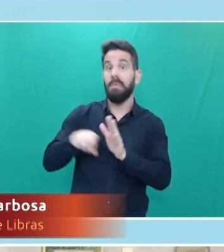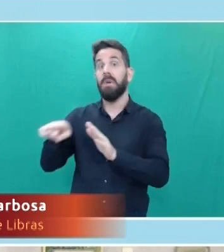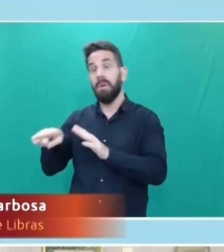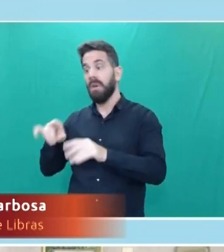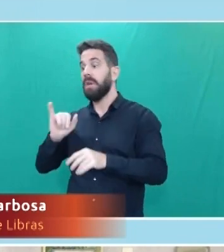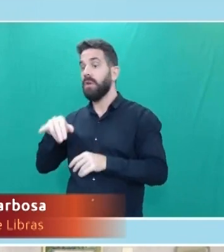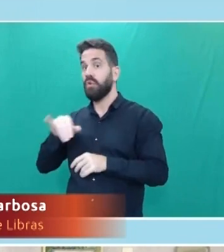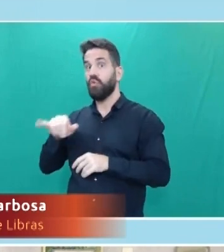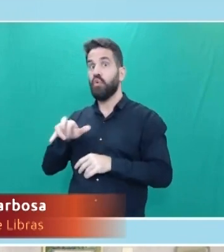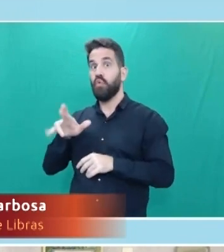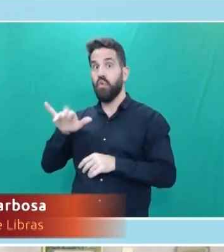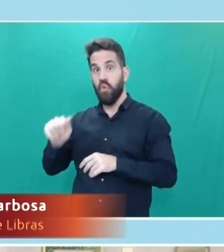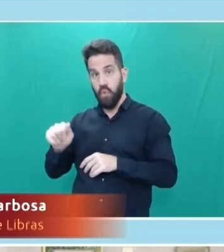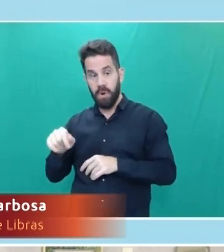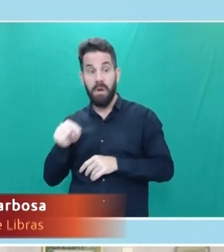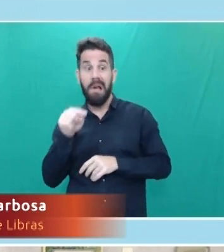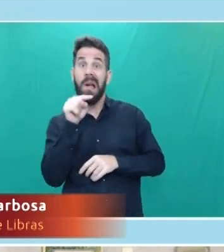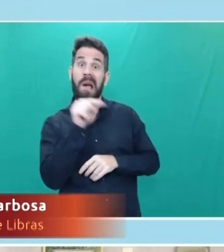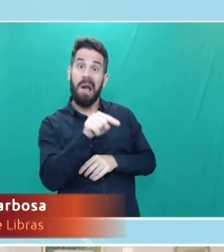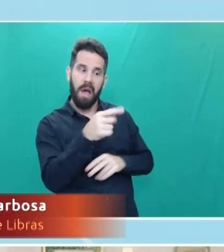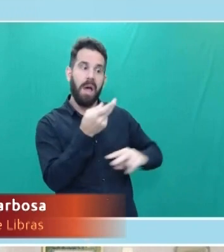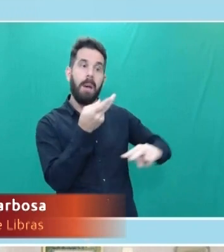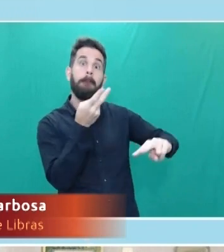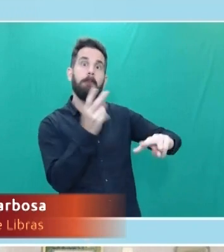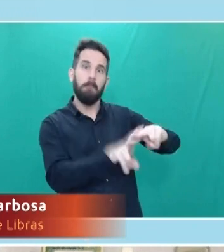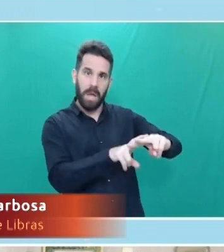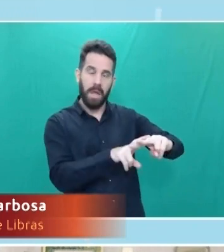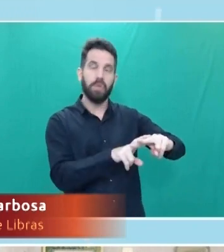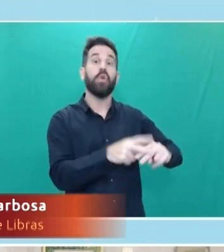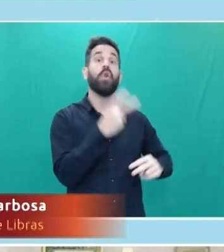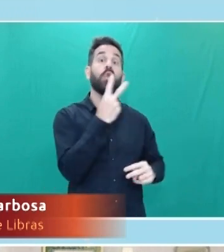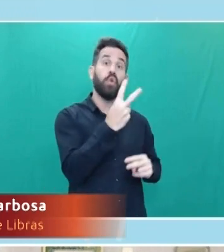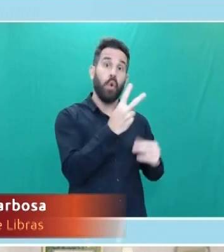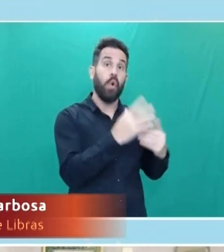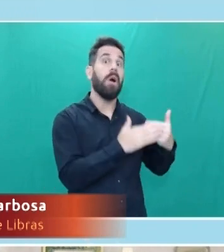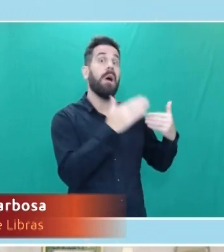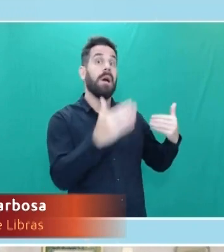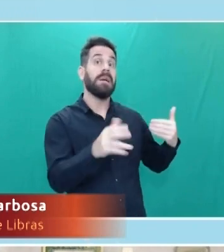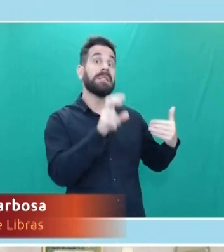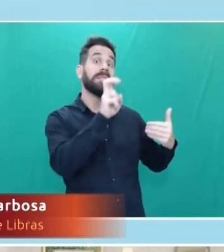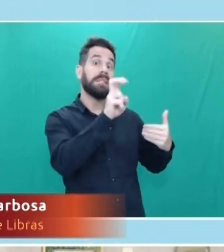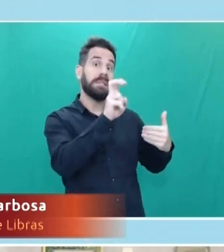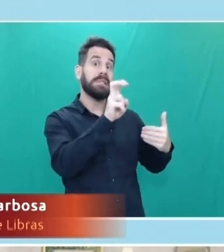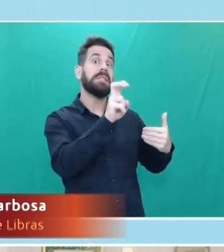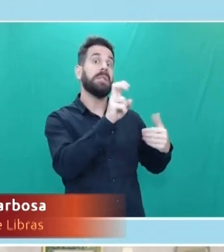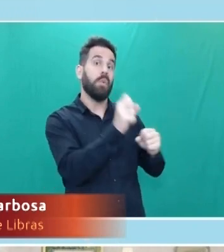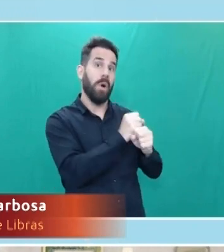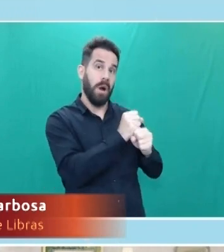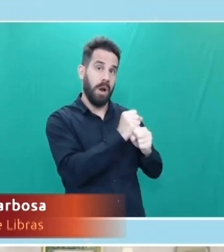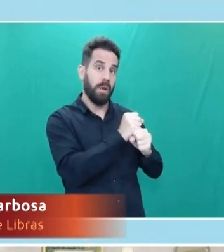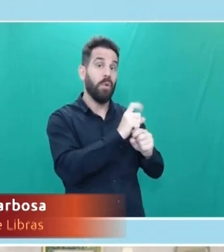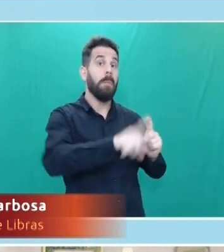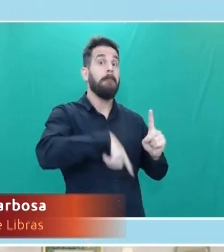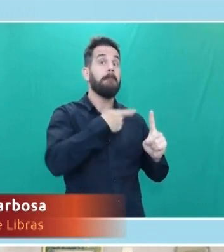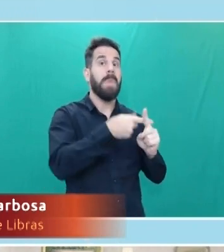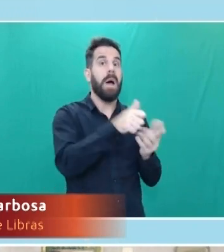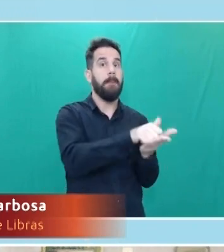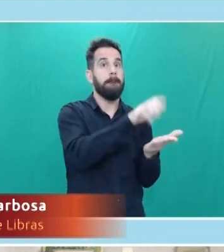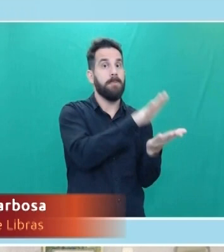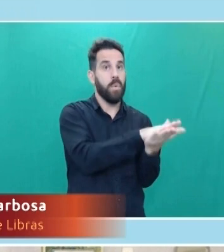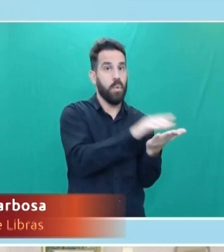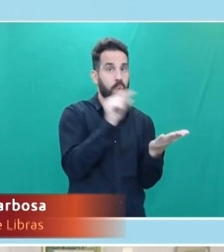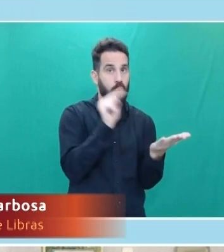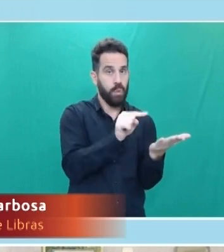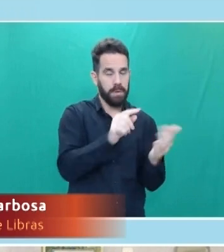com pena de reclusão de 2 a 5 anos e multa. Então, a lei ainda deu um comando